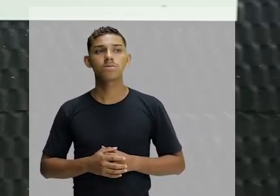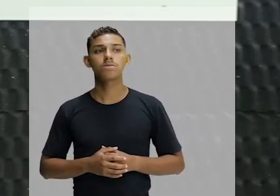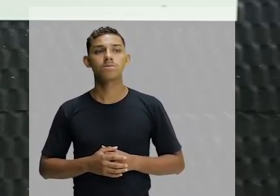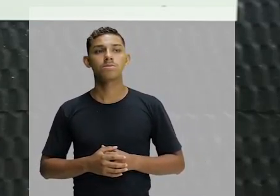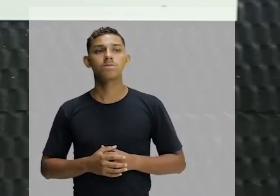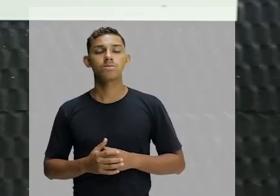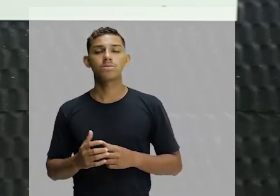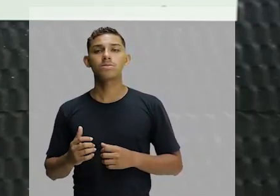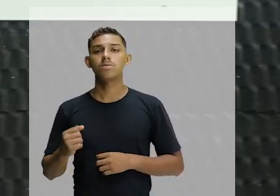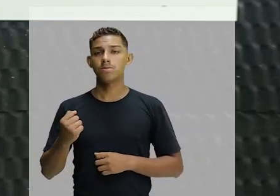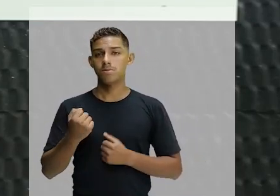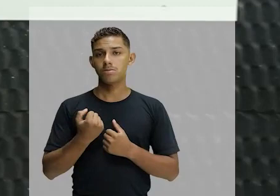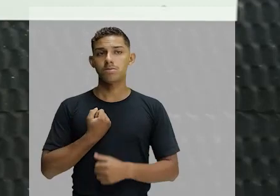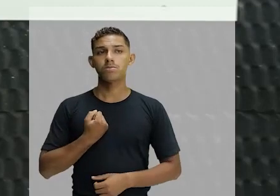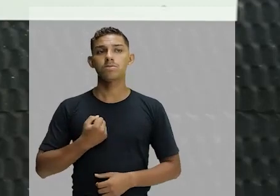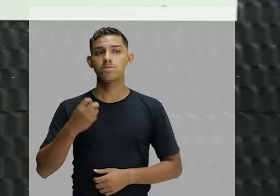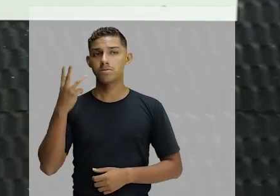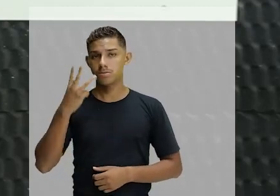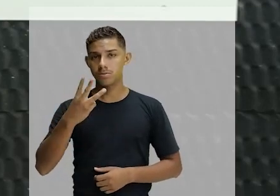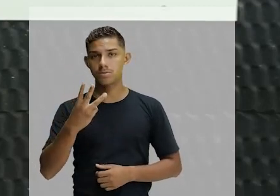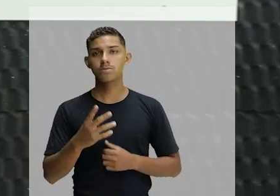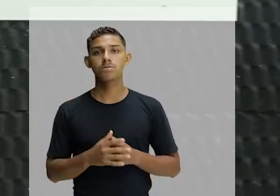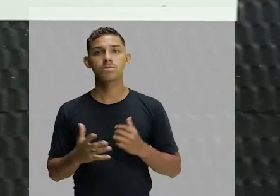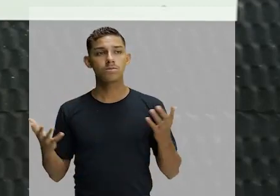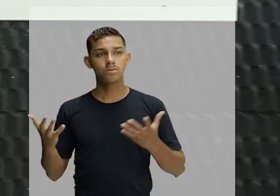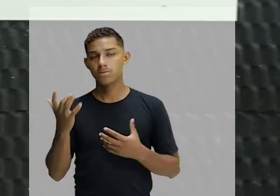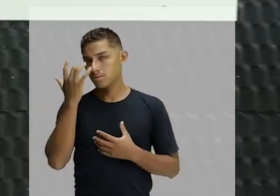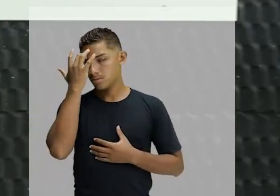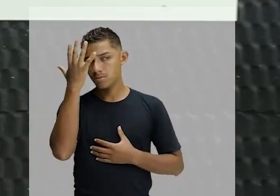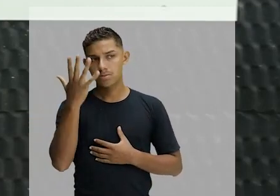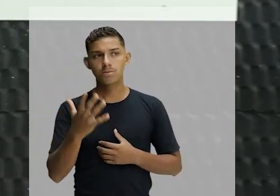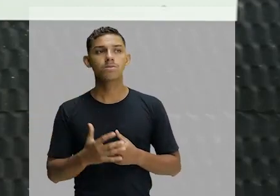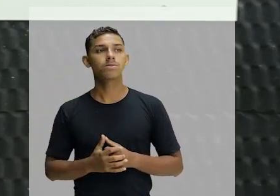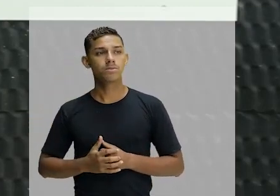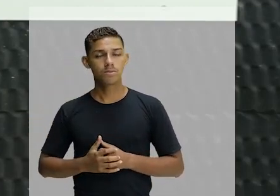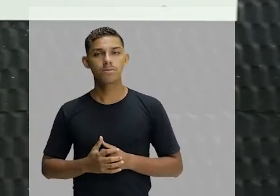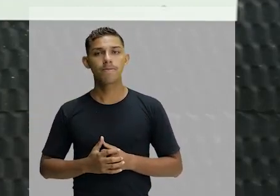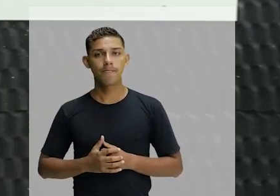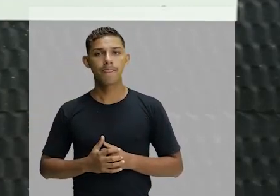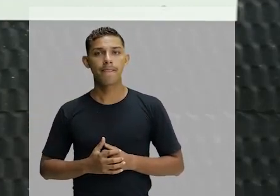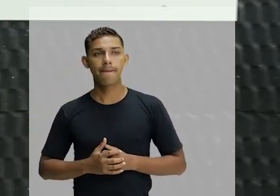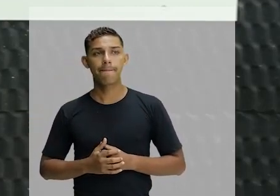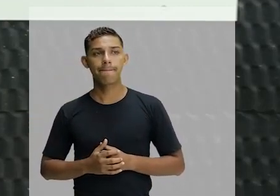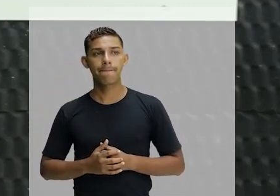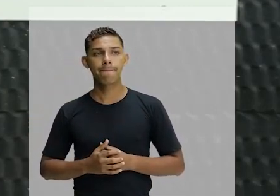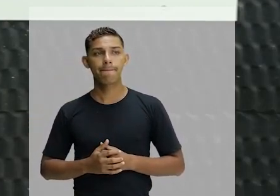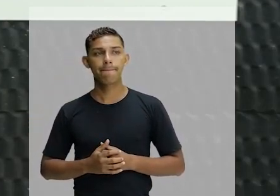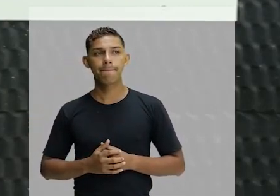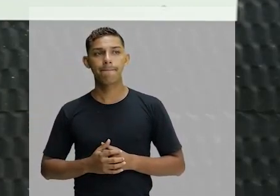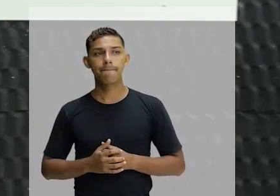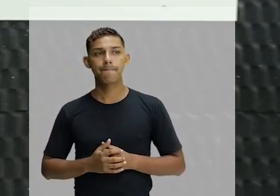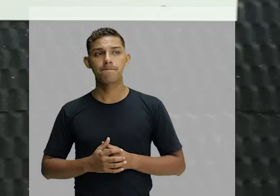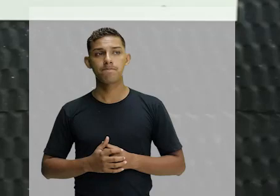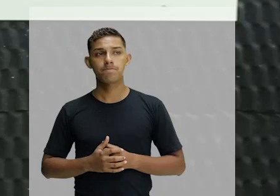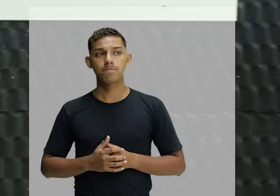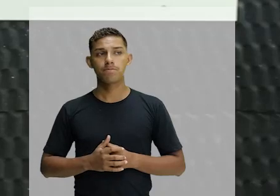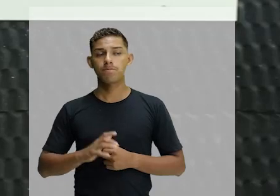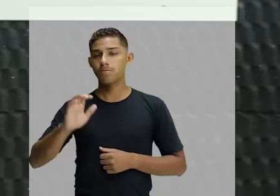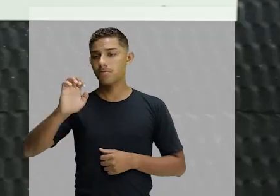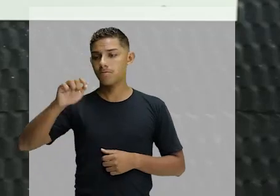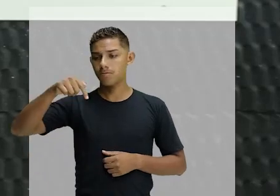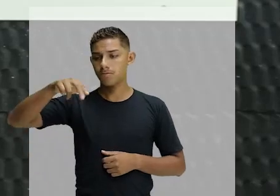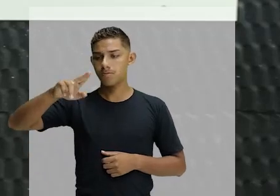3. Ora, aí ficou fácil, né? Nós vamos ter que a equação vai ficar